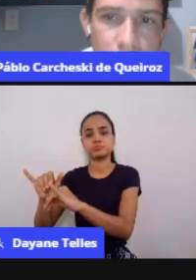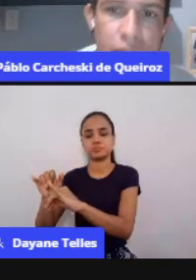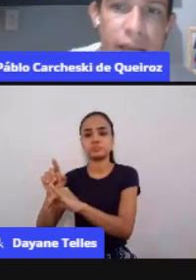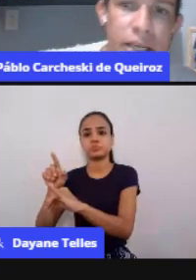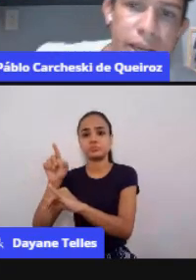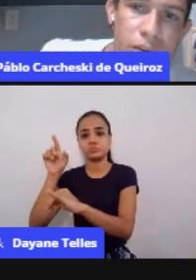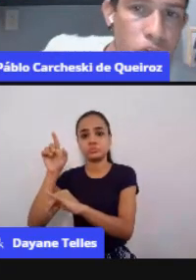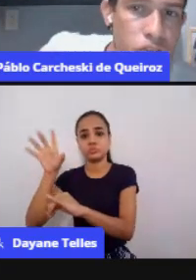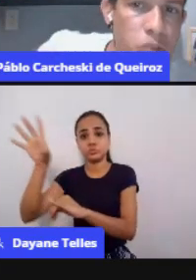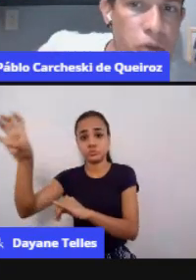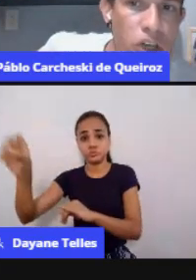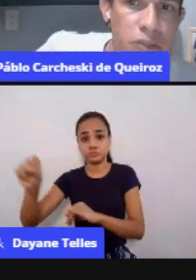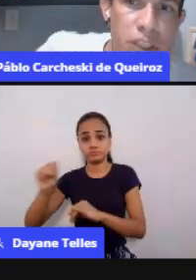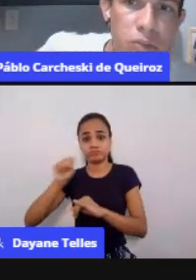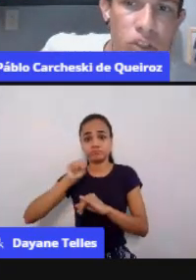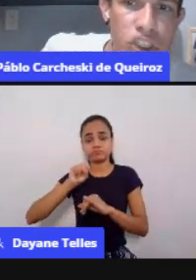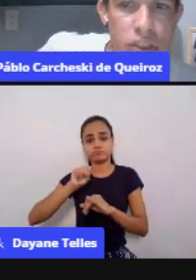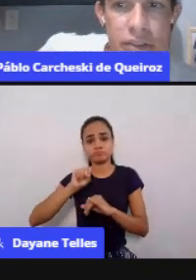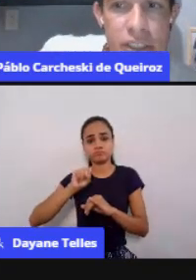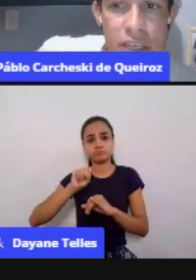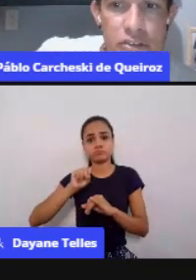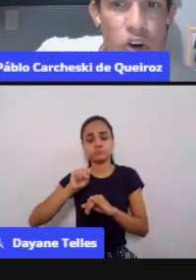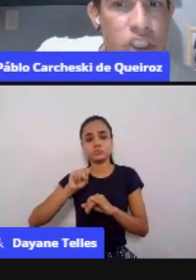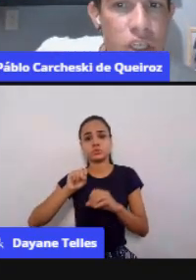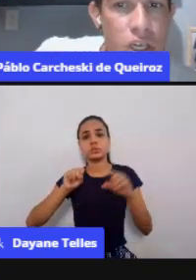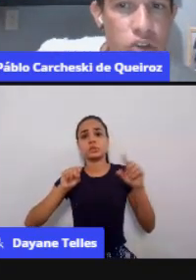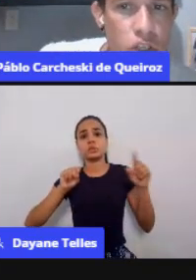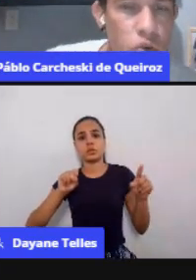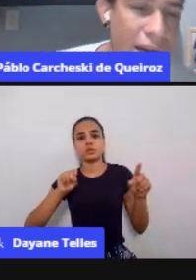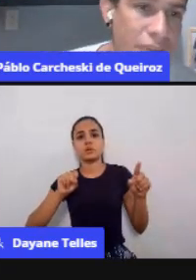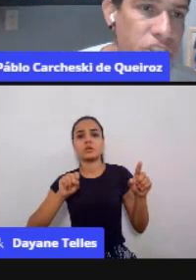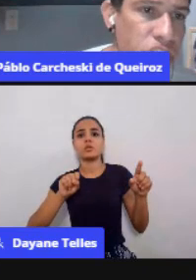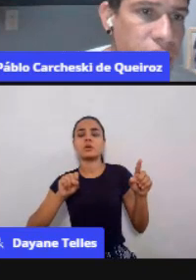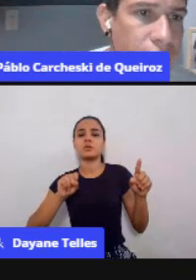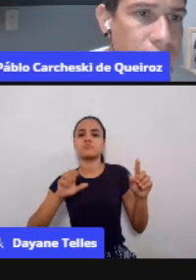tela, construído por nós mesmos. Então, a gente cita a fonte,